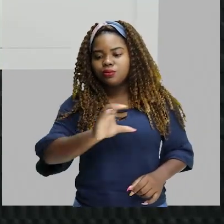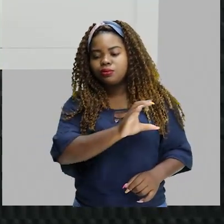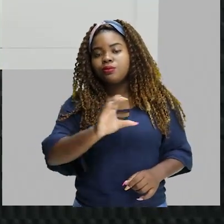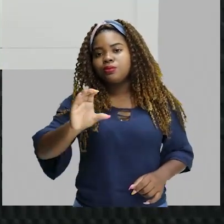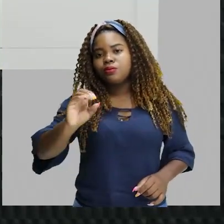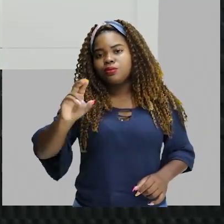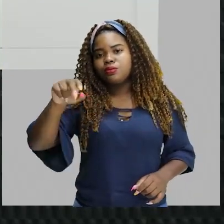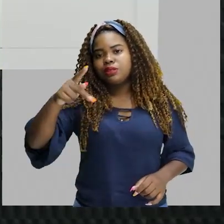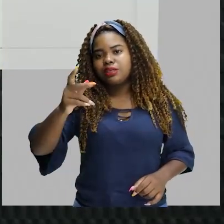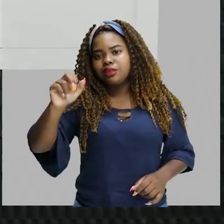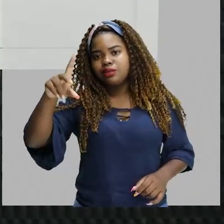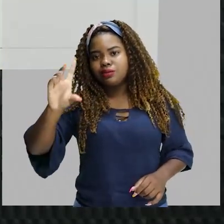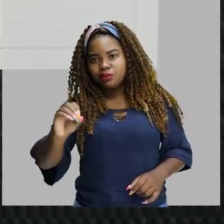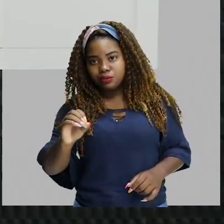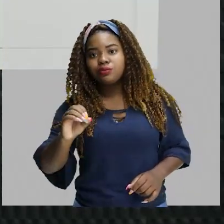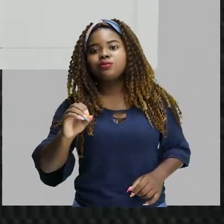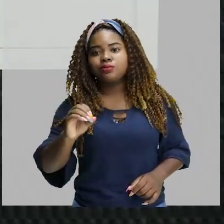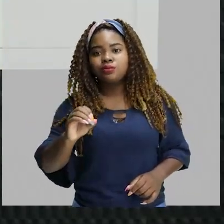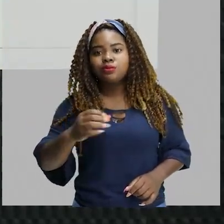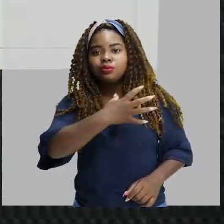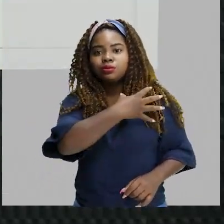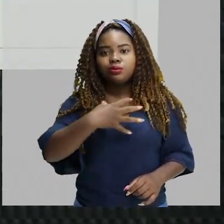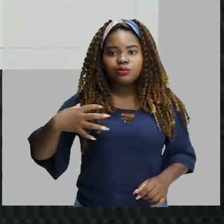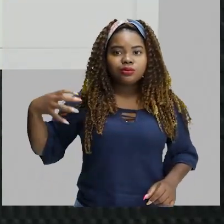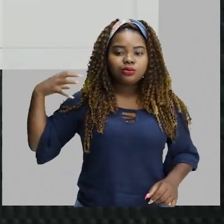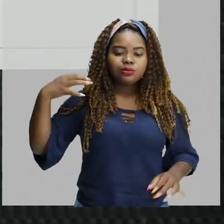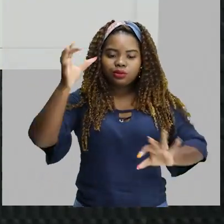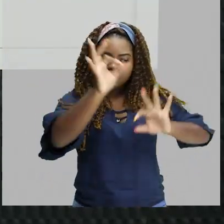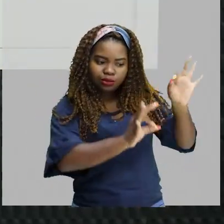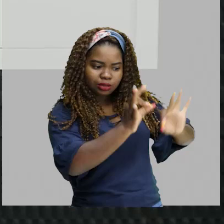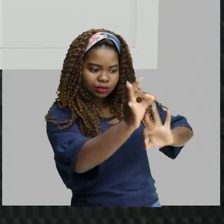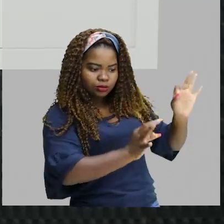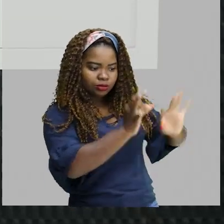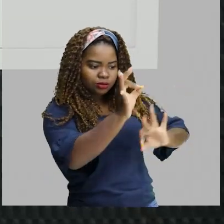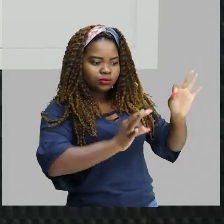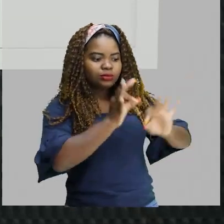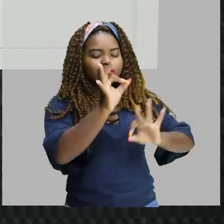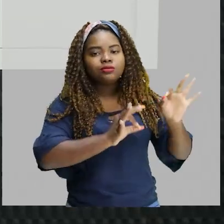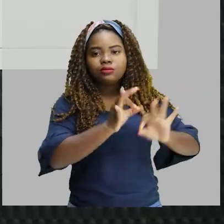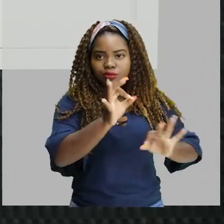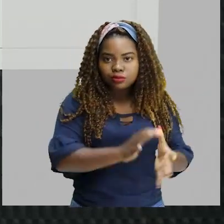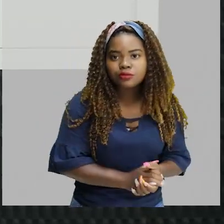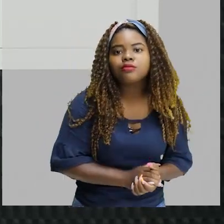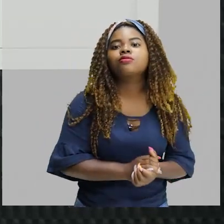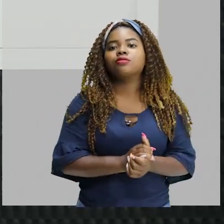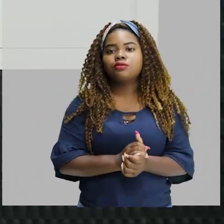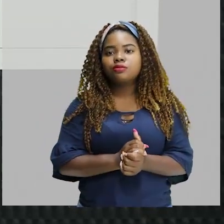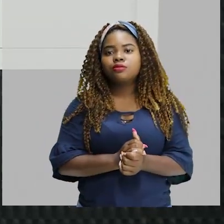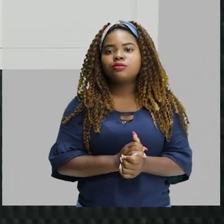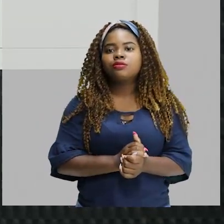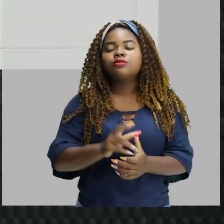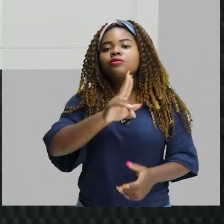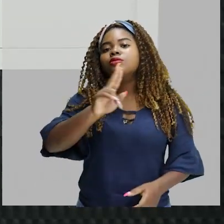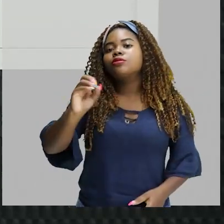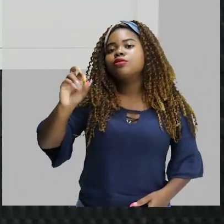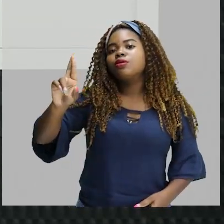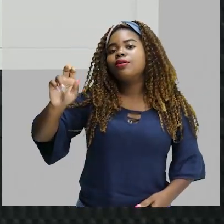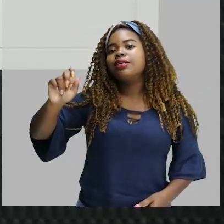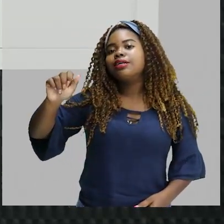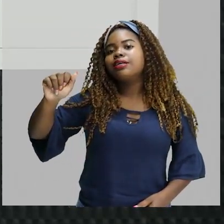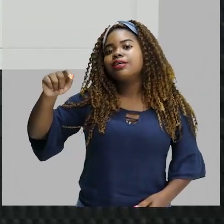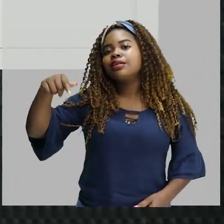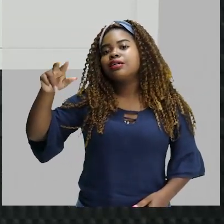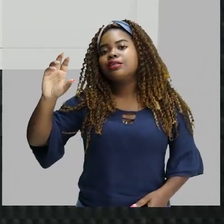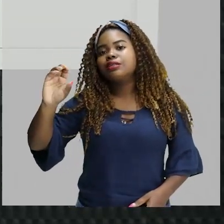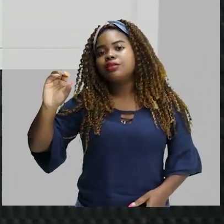em um elemento só, e ele ficou conhecido como o Organon. Responsável pela sistematização, olha só,